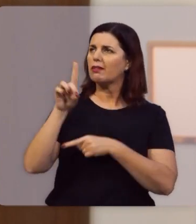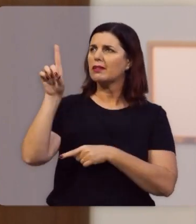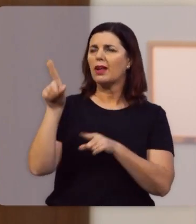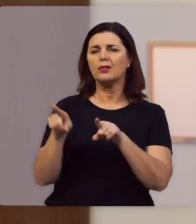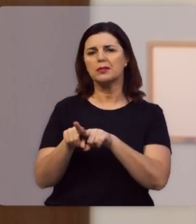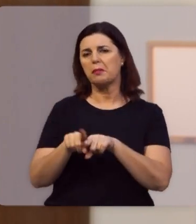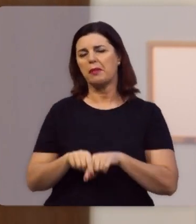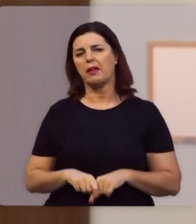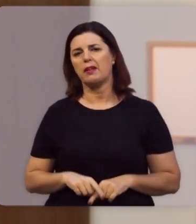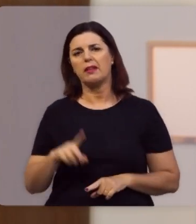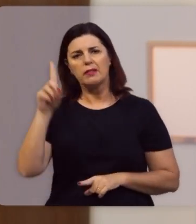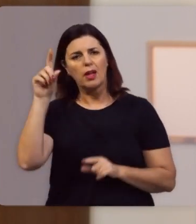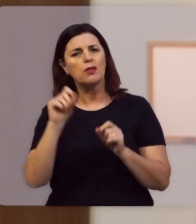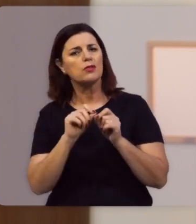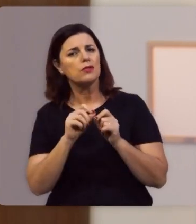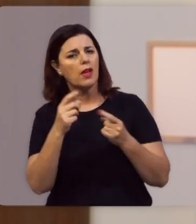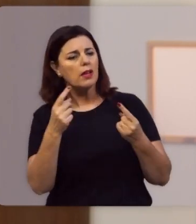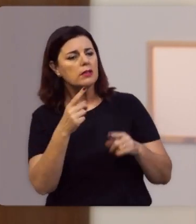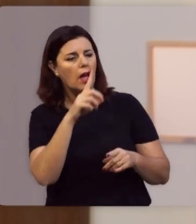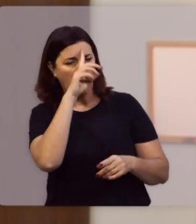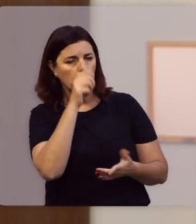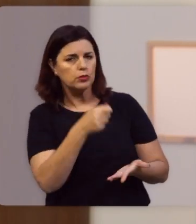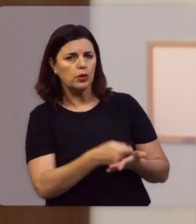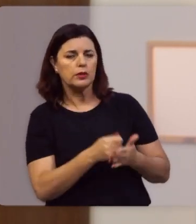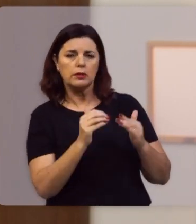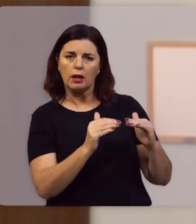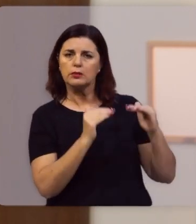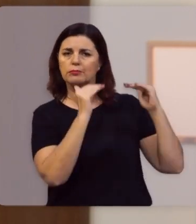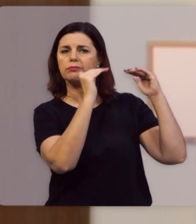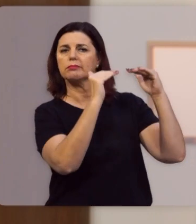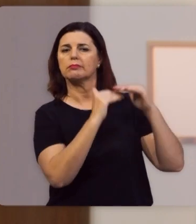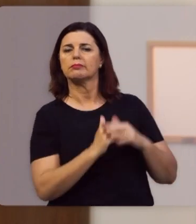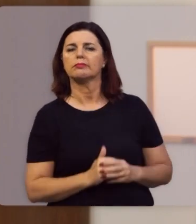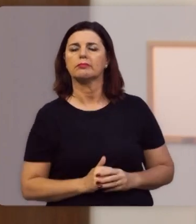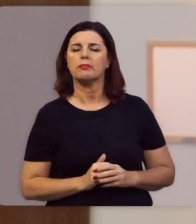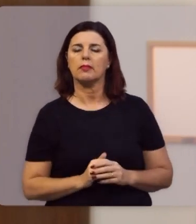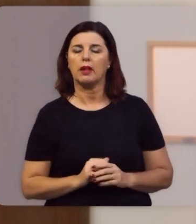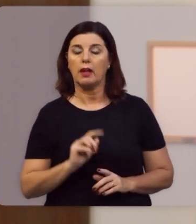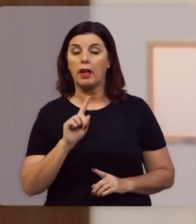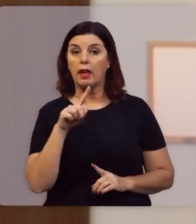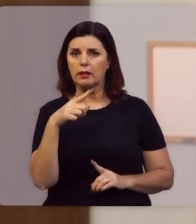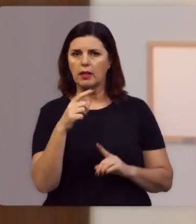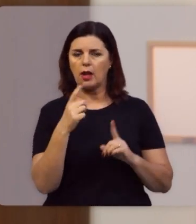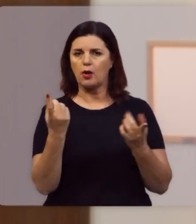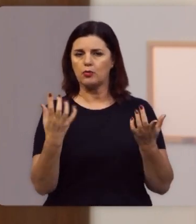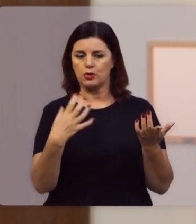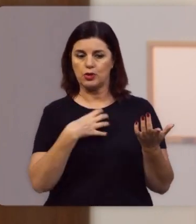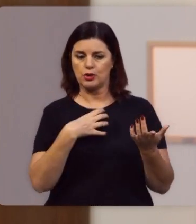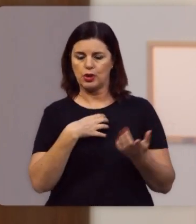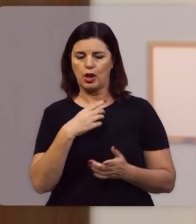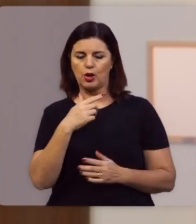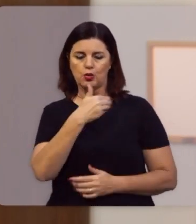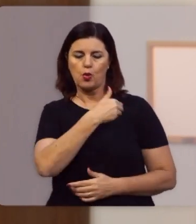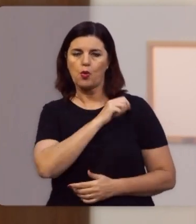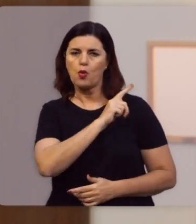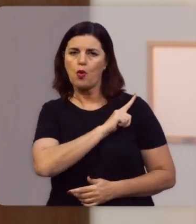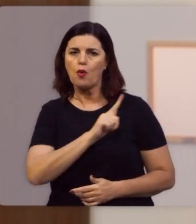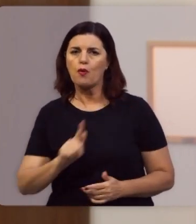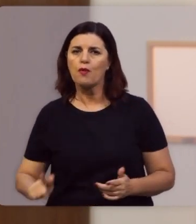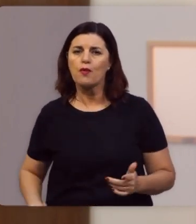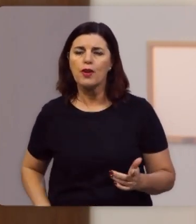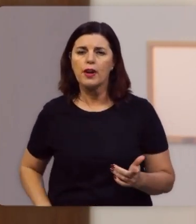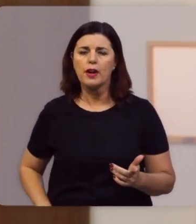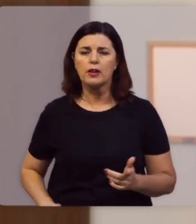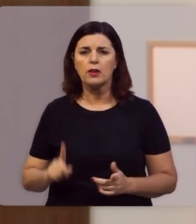Deus que constitui autoridade superior então o sistema de governo procede